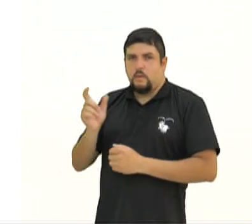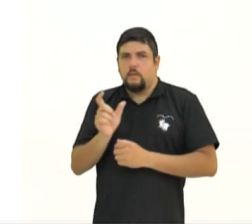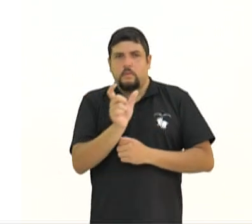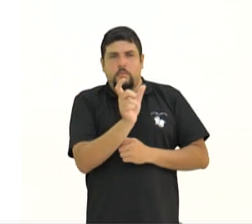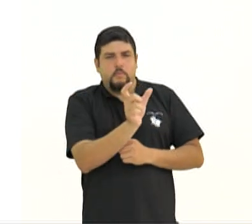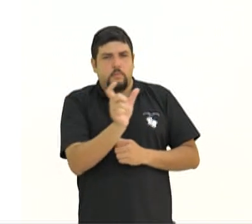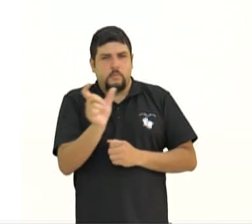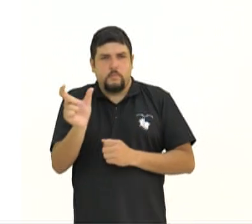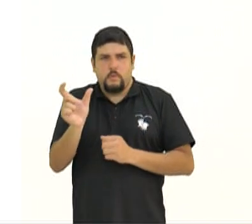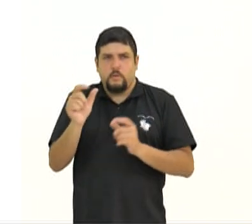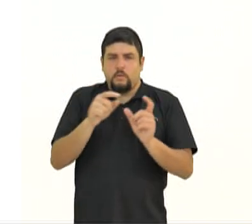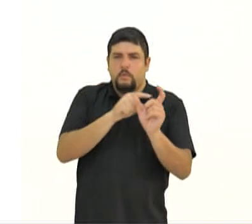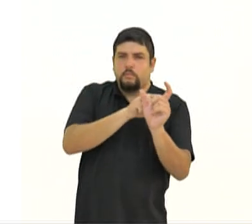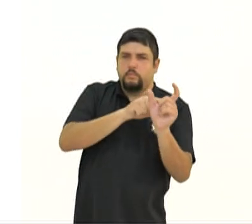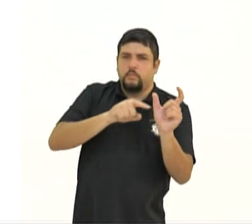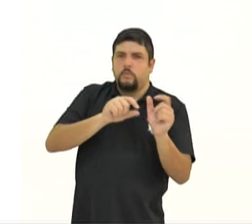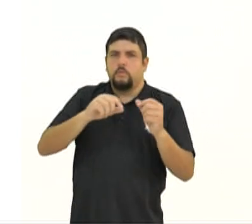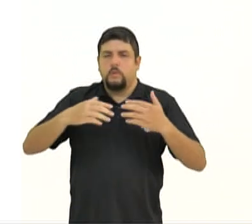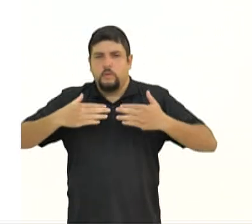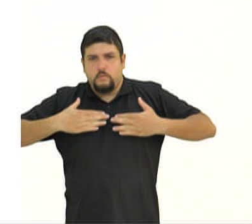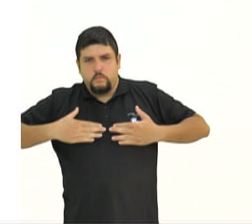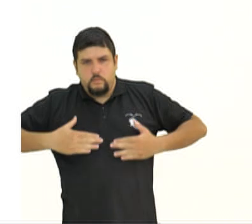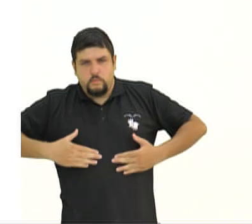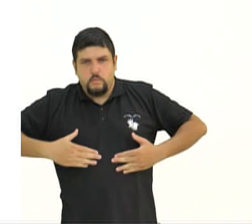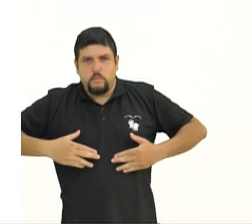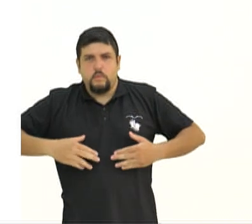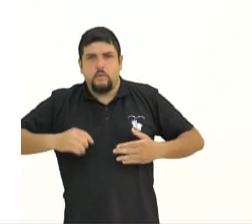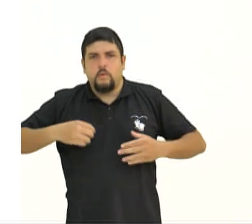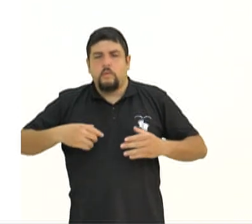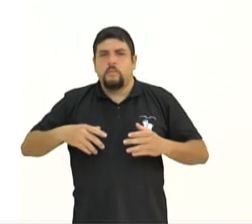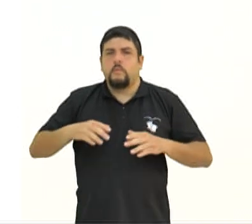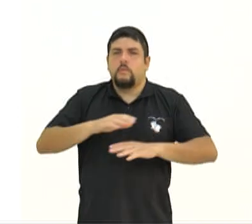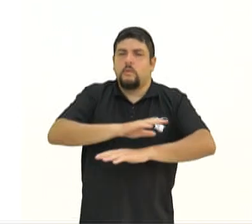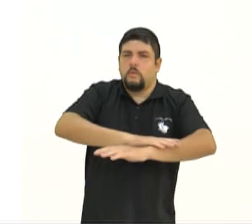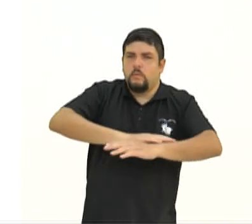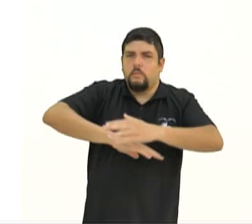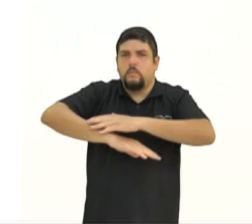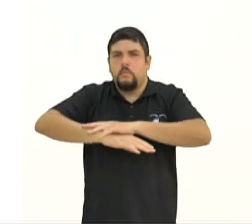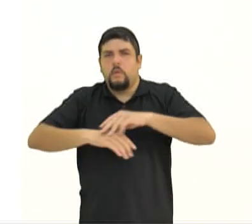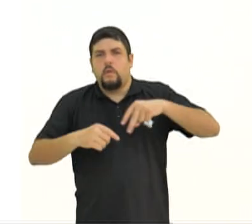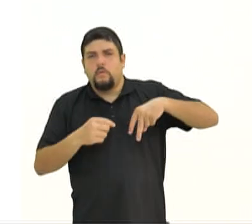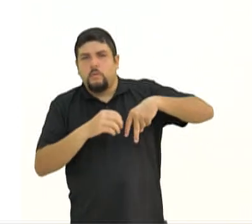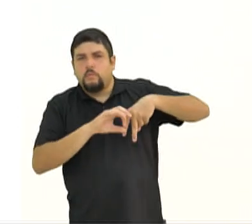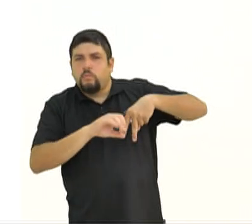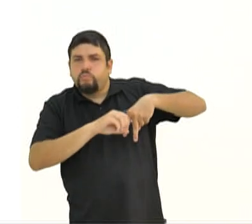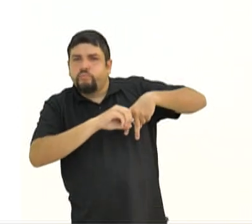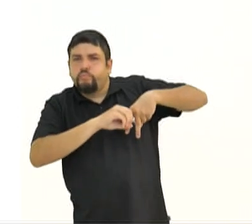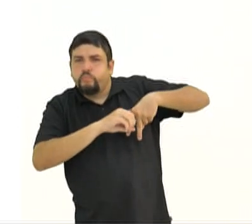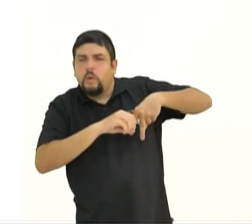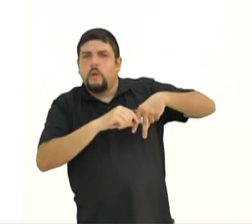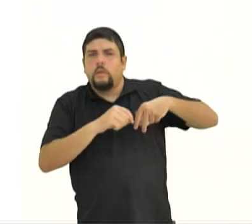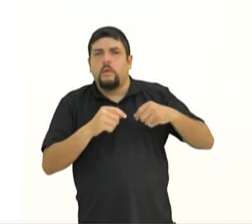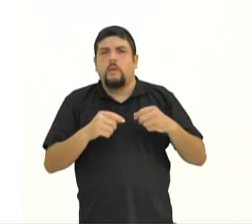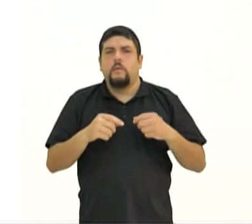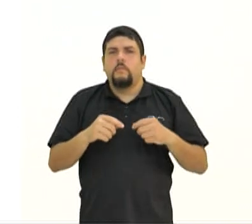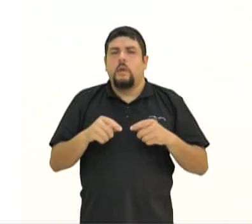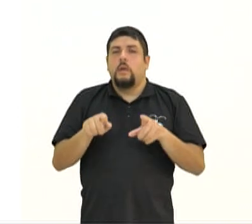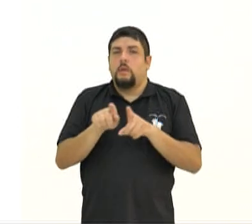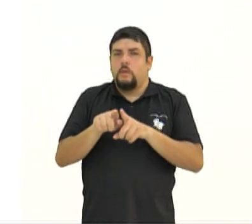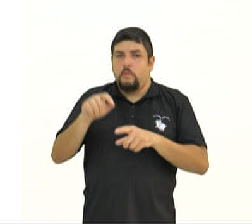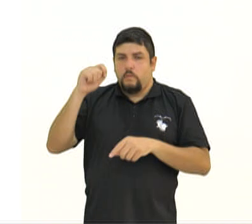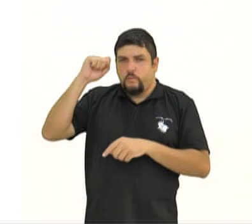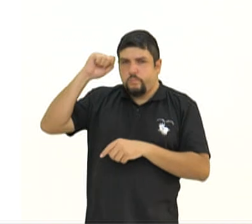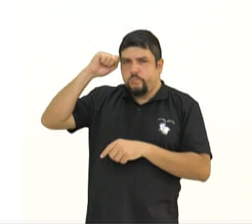partes do corpo, braços, rodillas, dedos de los pies, e essas que estão destacadas em negrito, que estão assim,